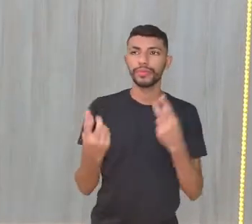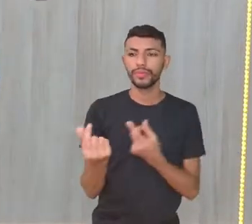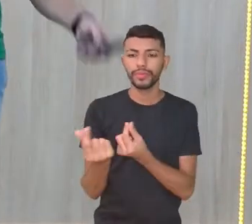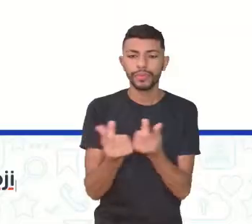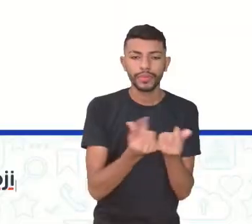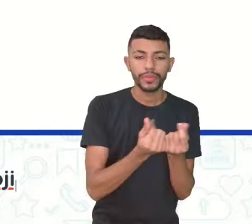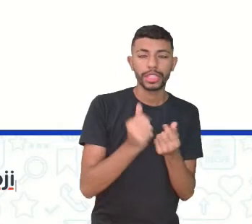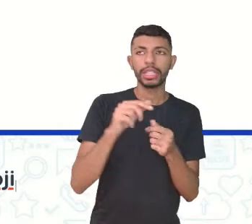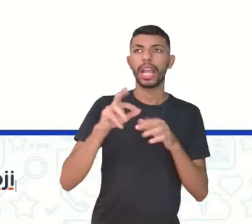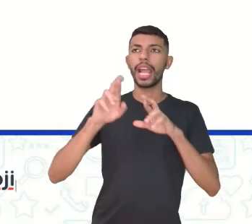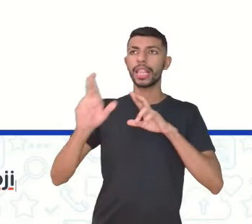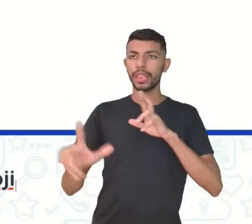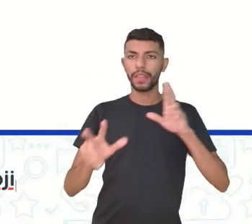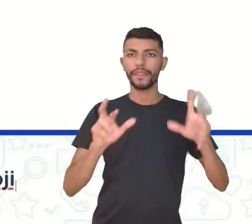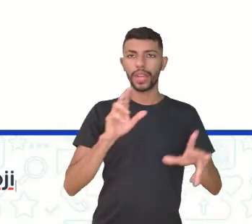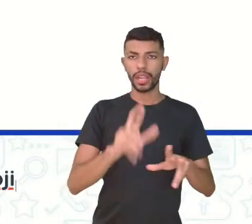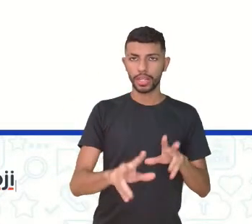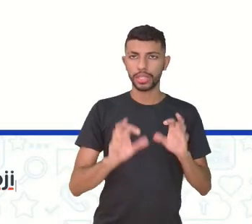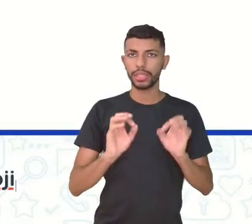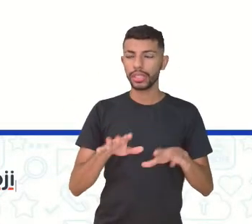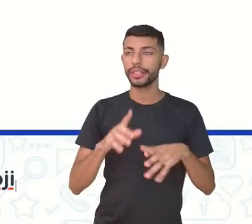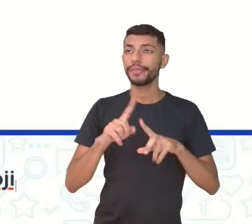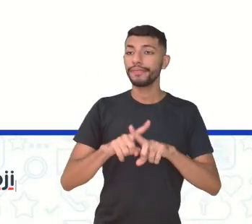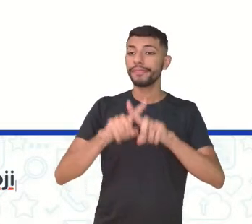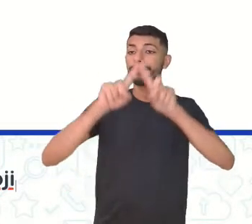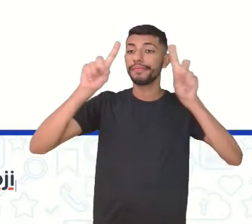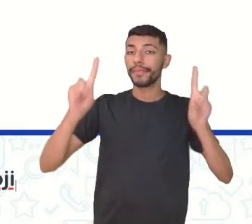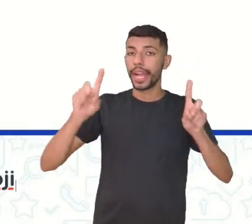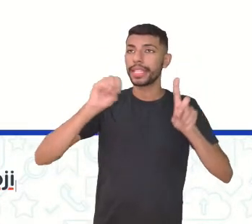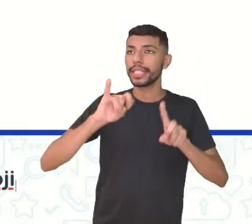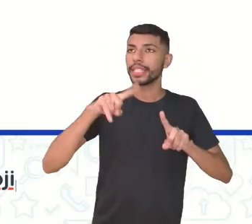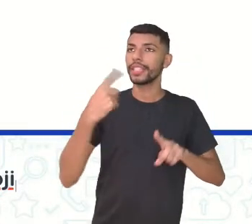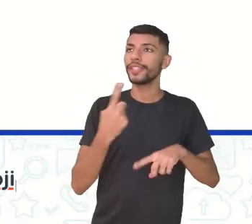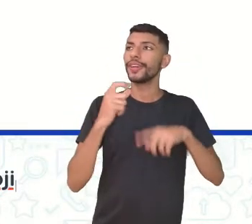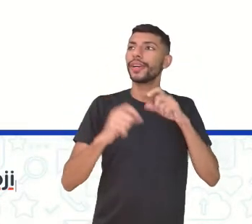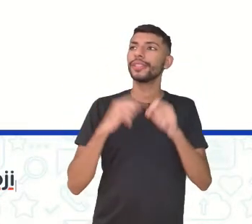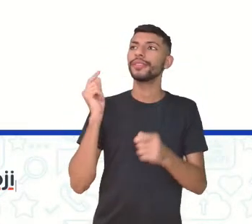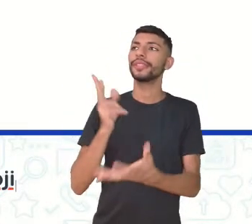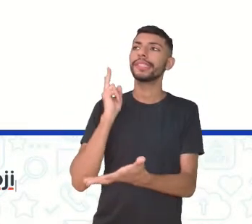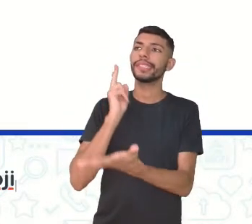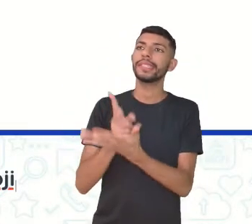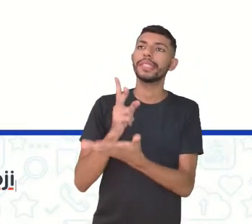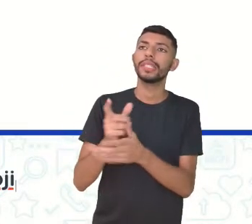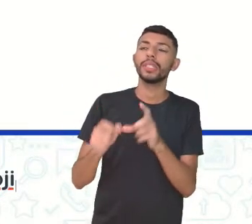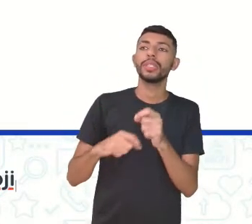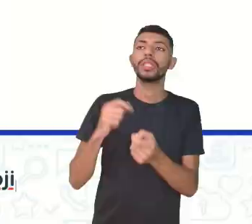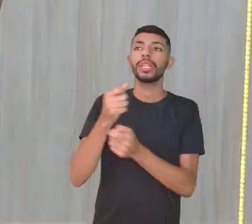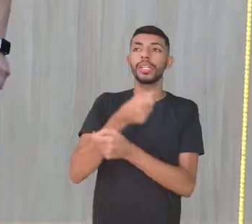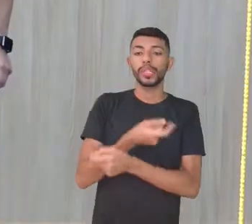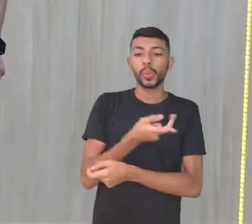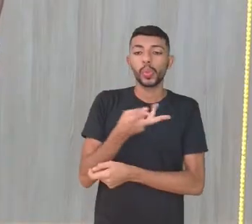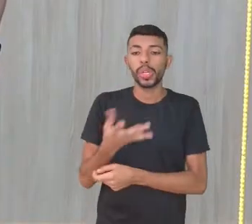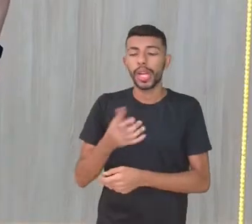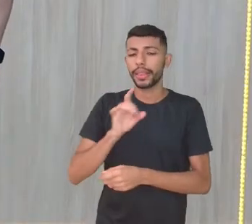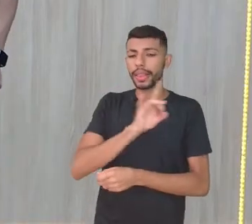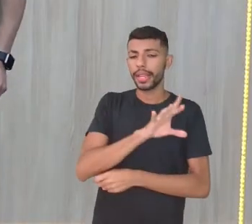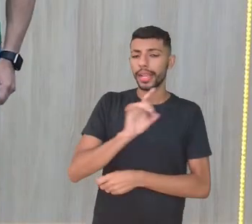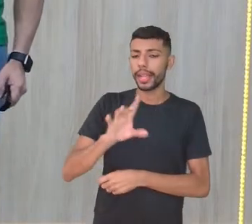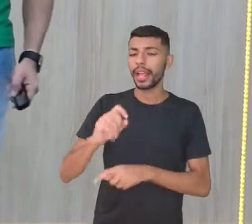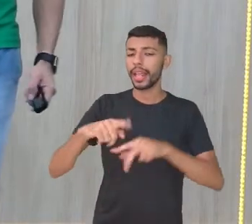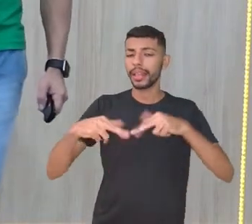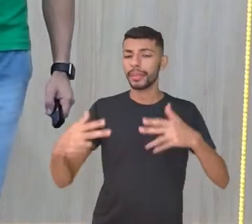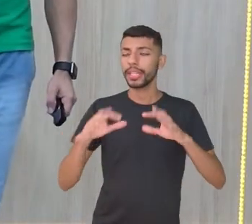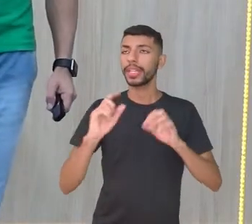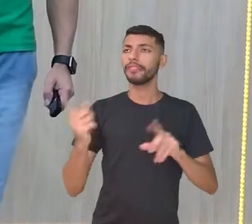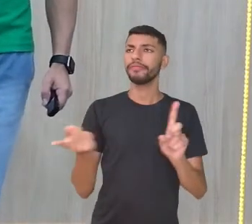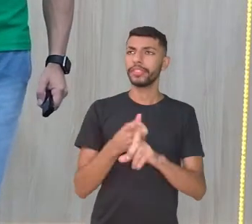diferentes? Serão diferentes. Mas, se a gente mantiver aí a mesma quantidade de cada item, será que eu posso também